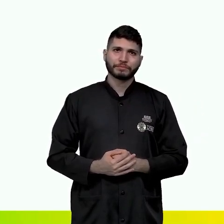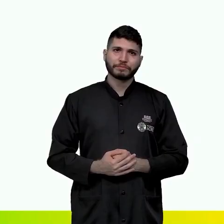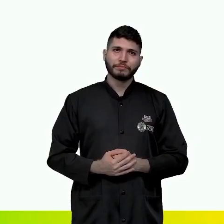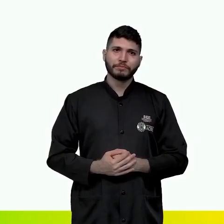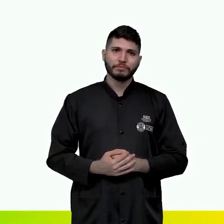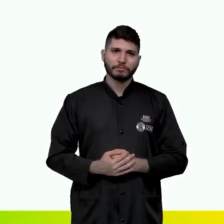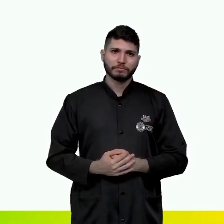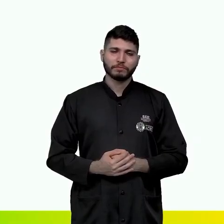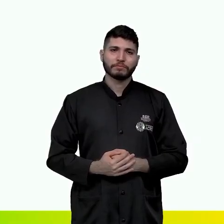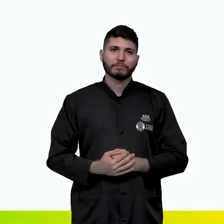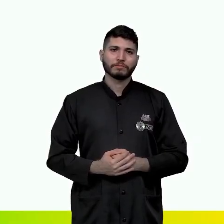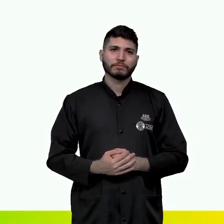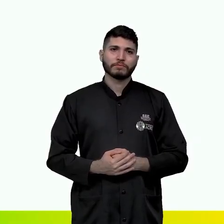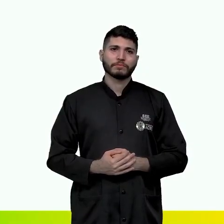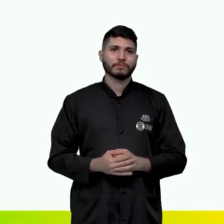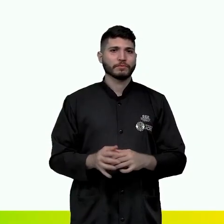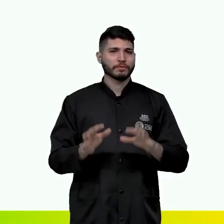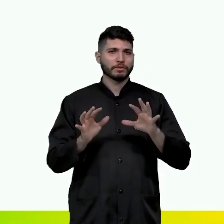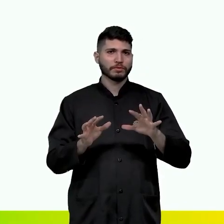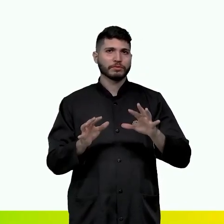dimensões